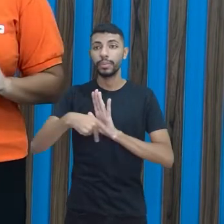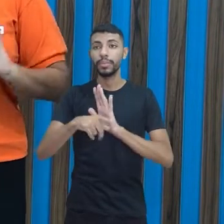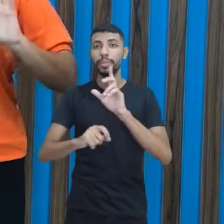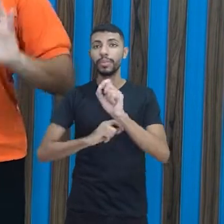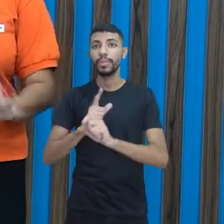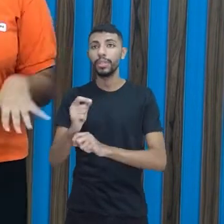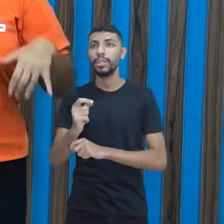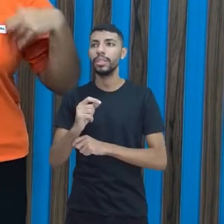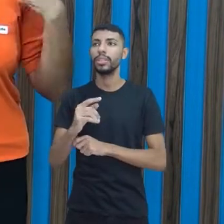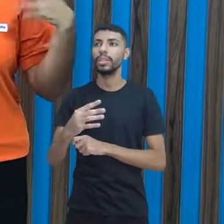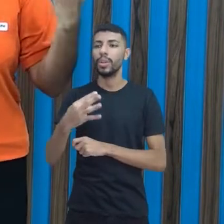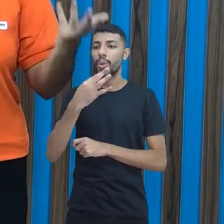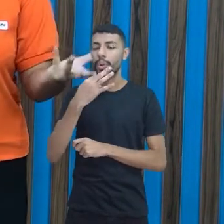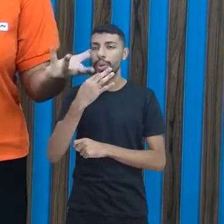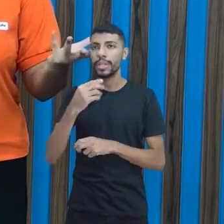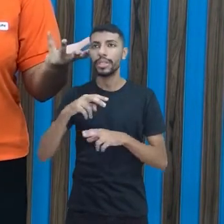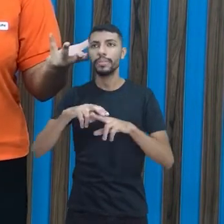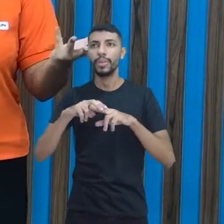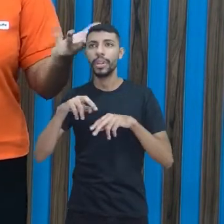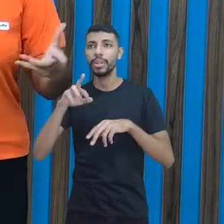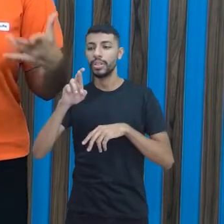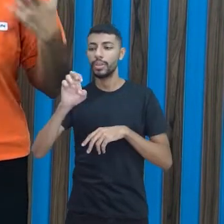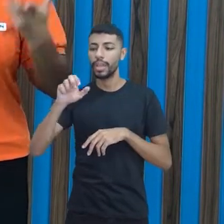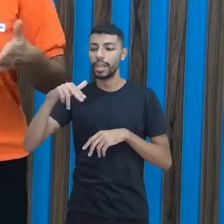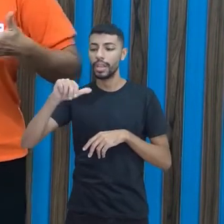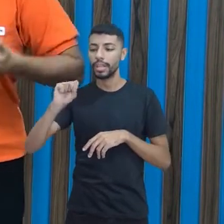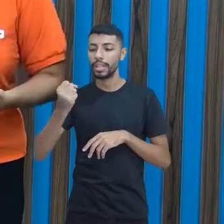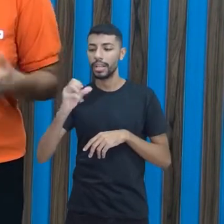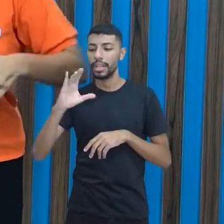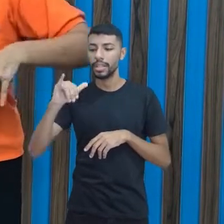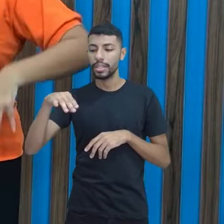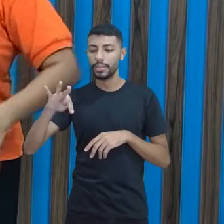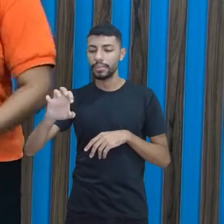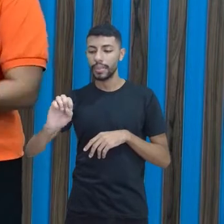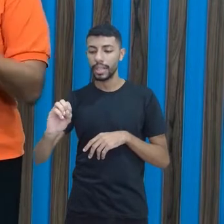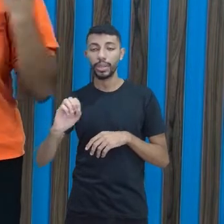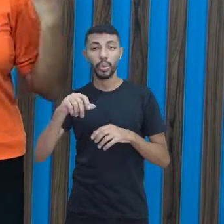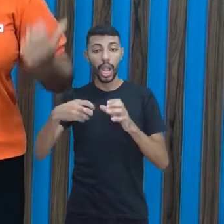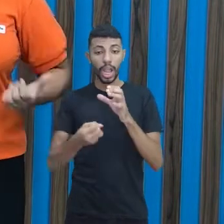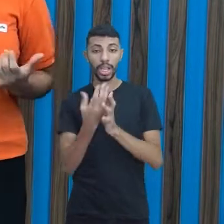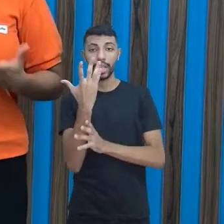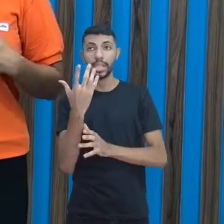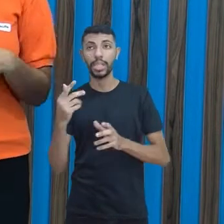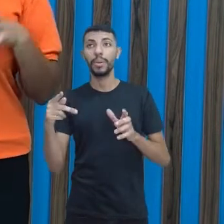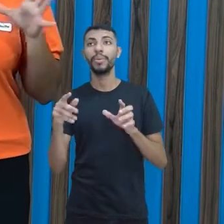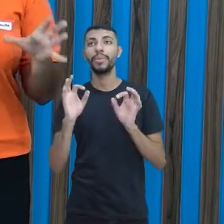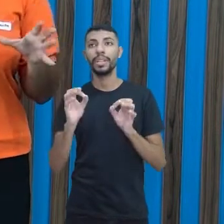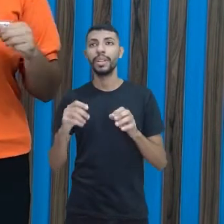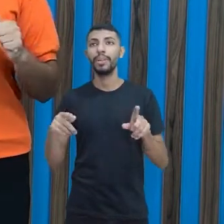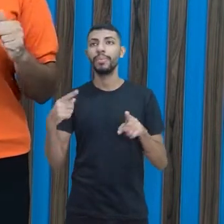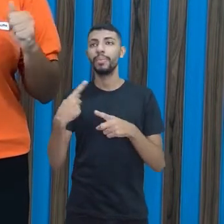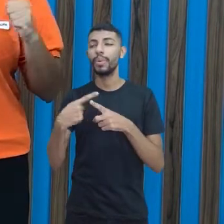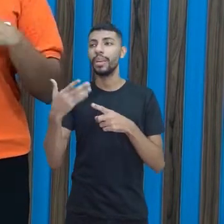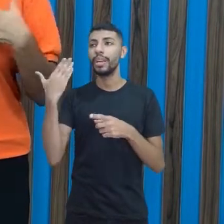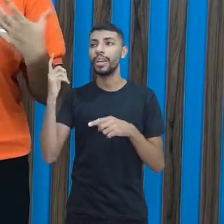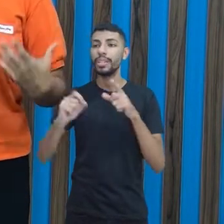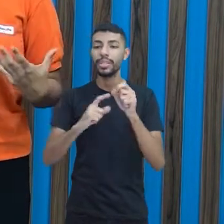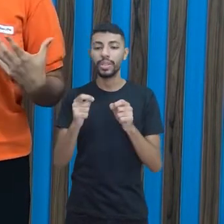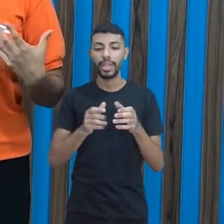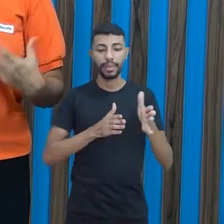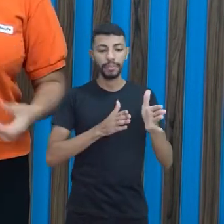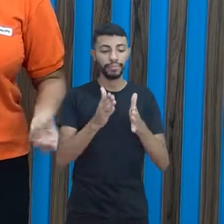um renascimento cultural. Por quê? Porque via-se a Idade Média como um período das luzes, da